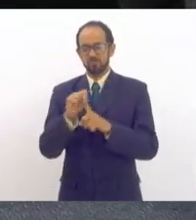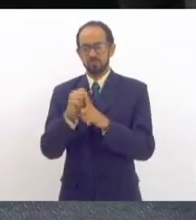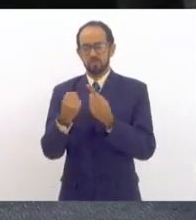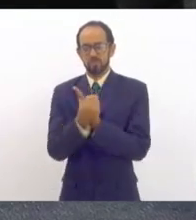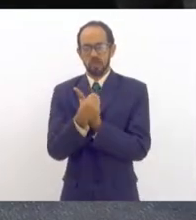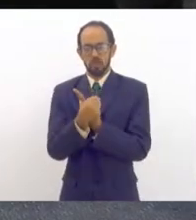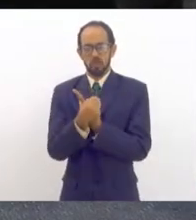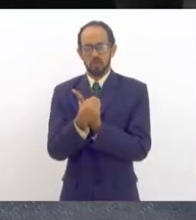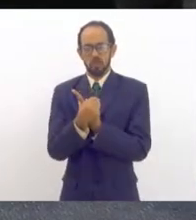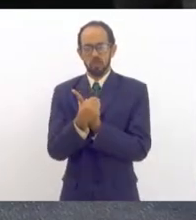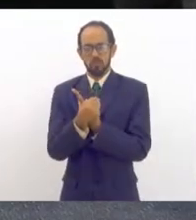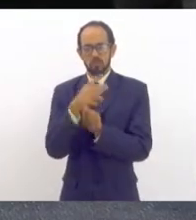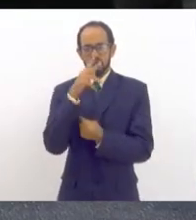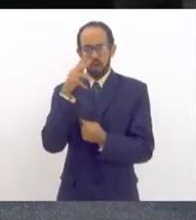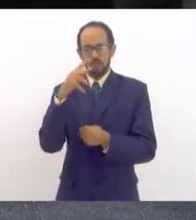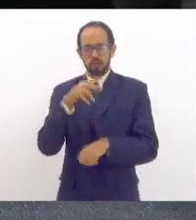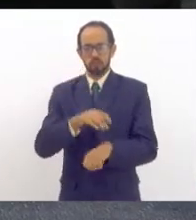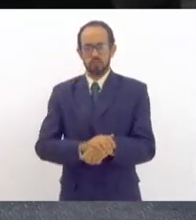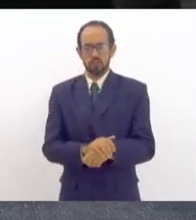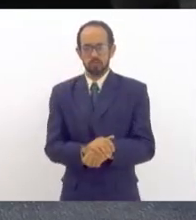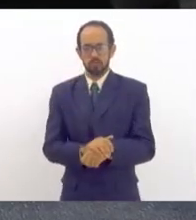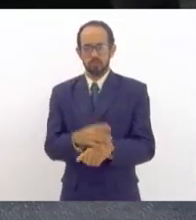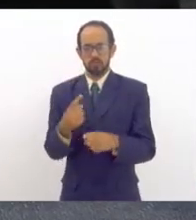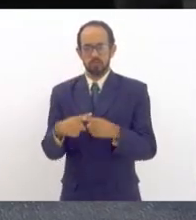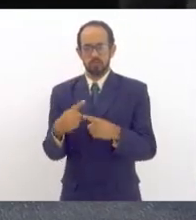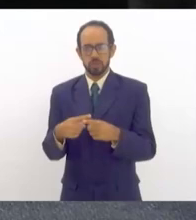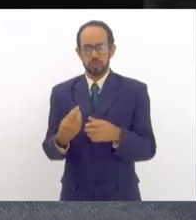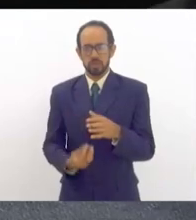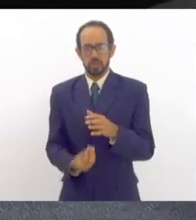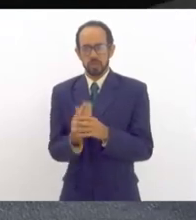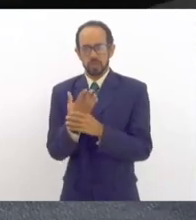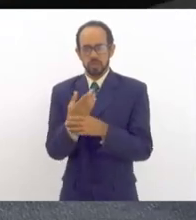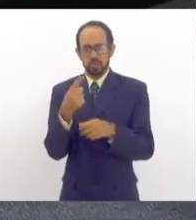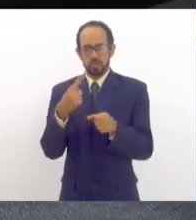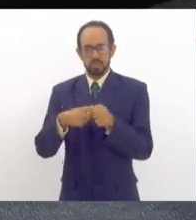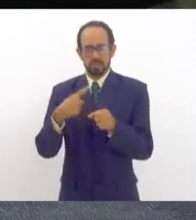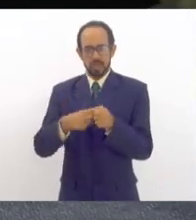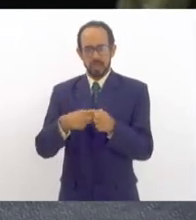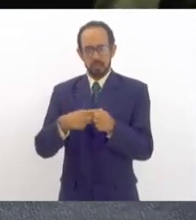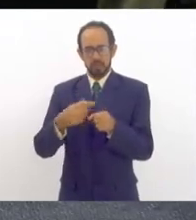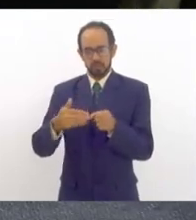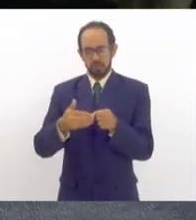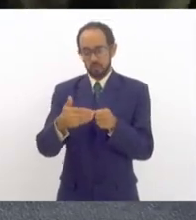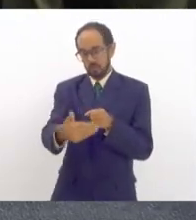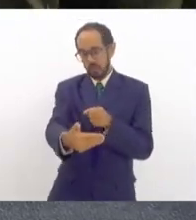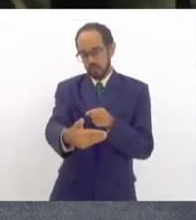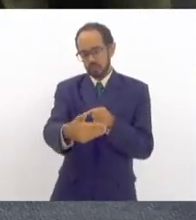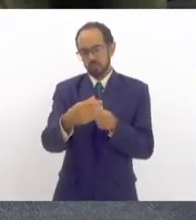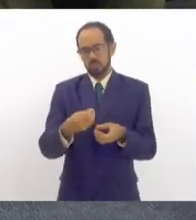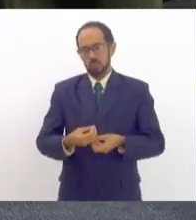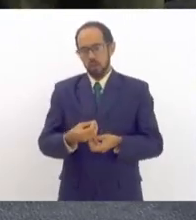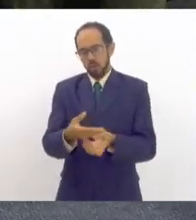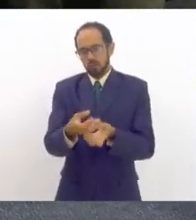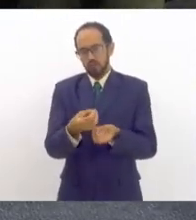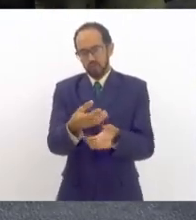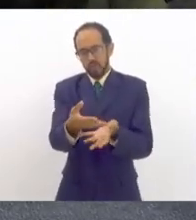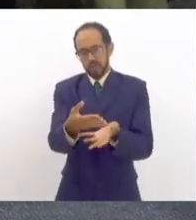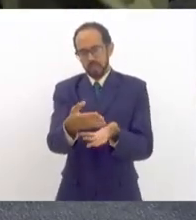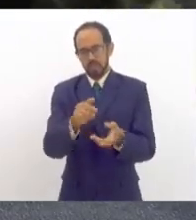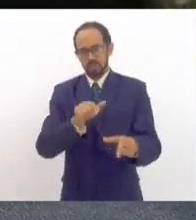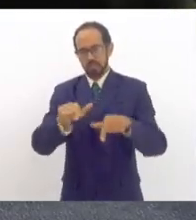muito grande porque você gera uma cidade de um lado com uma oferta maior de serviços